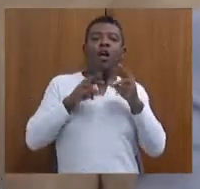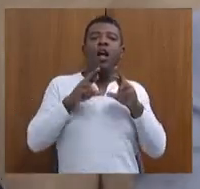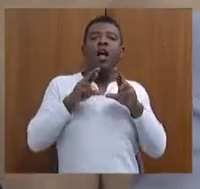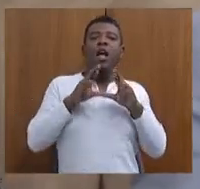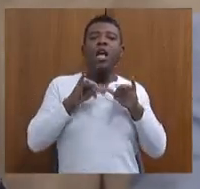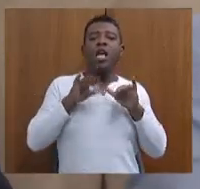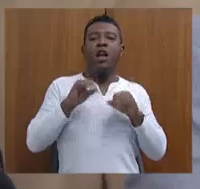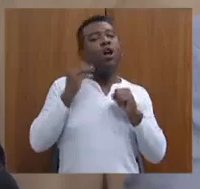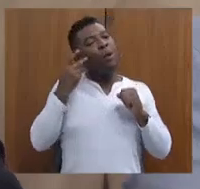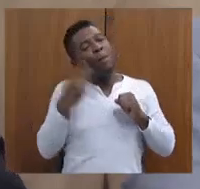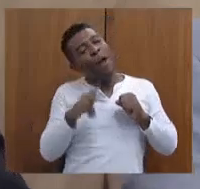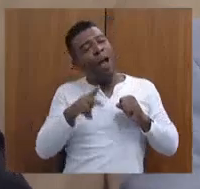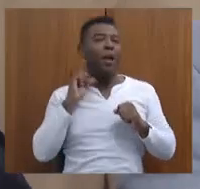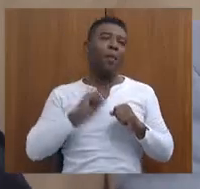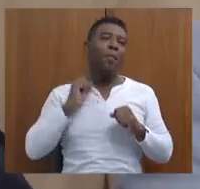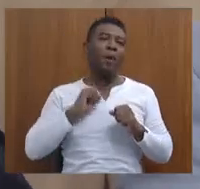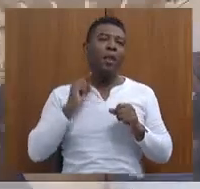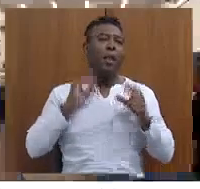moram